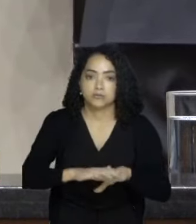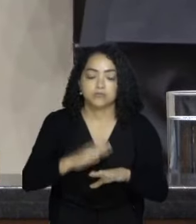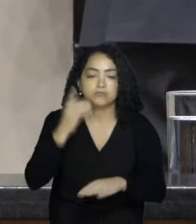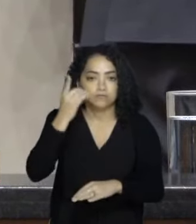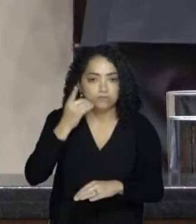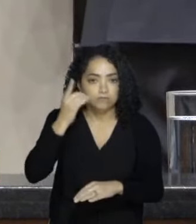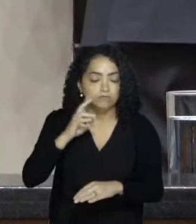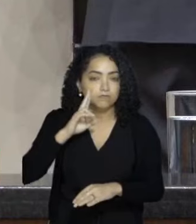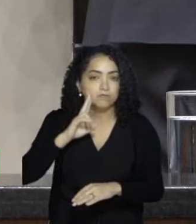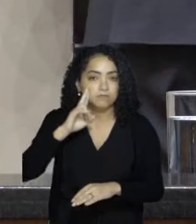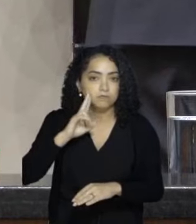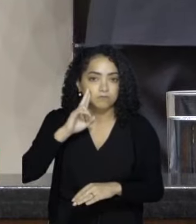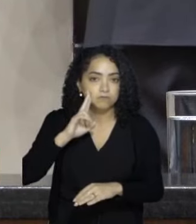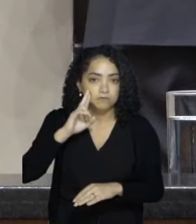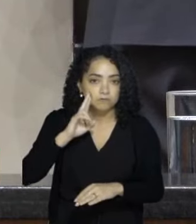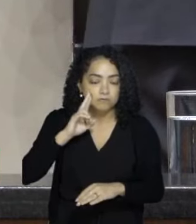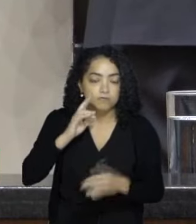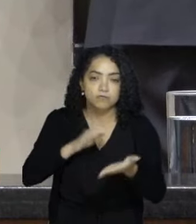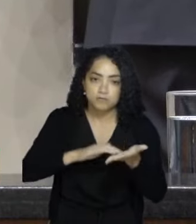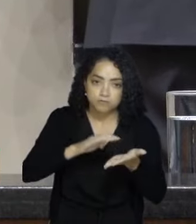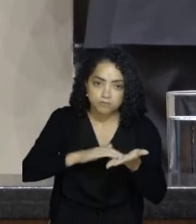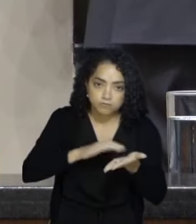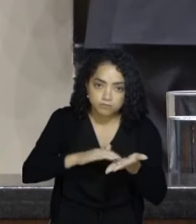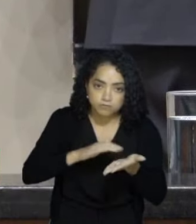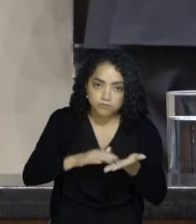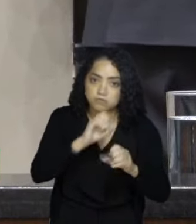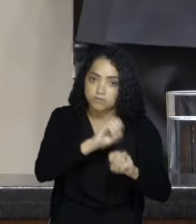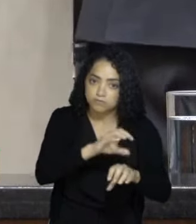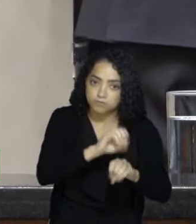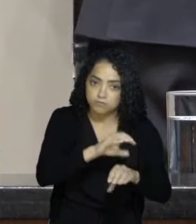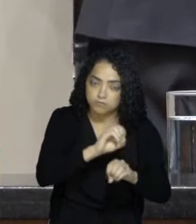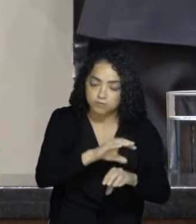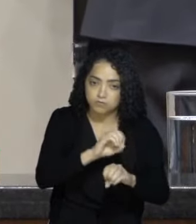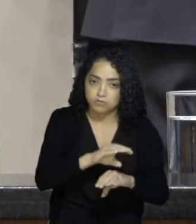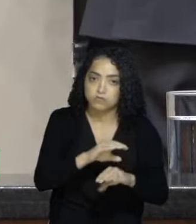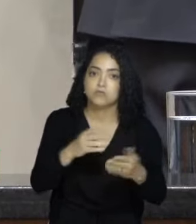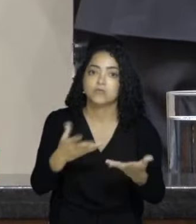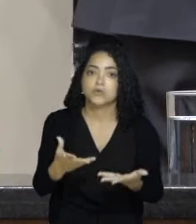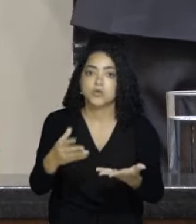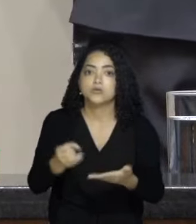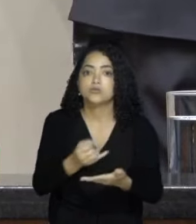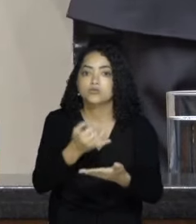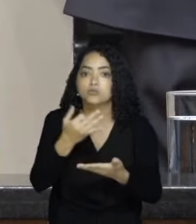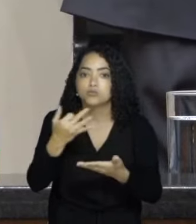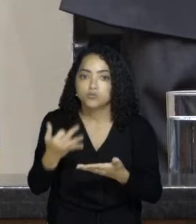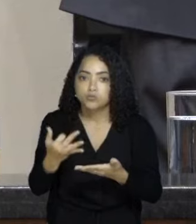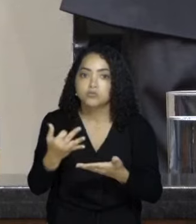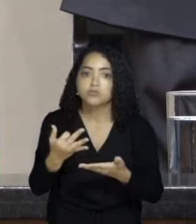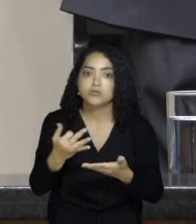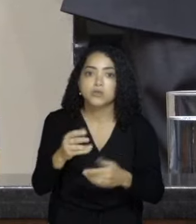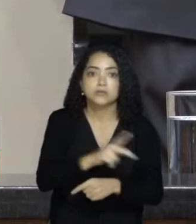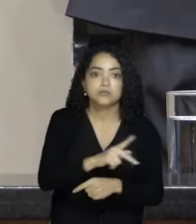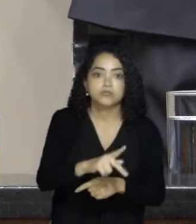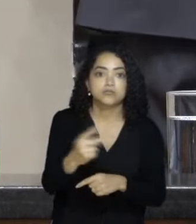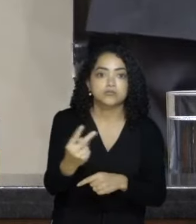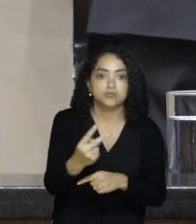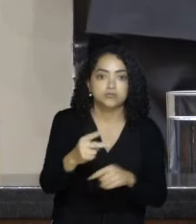Nats, solicitando ao secretário de Estado da Educação informações acerca do quantitativo de segundo professor de